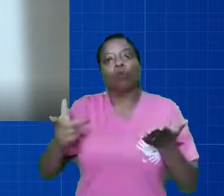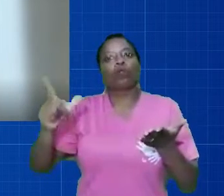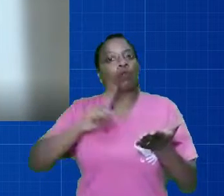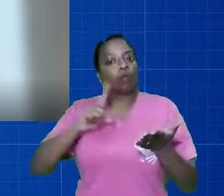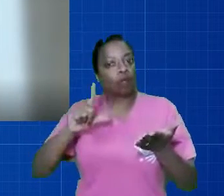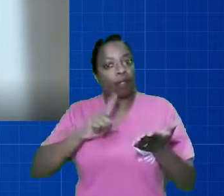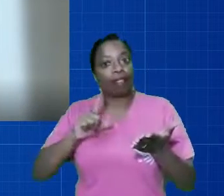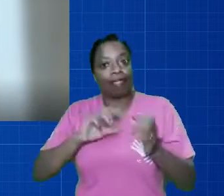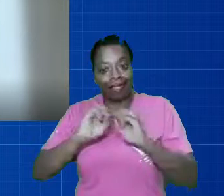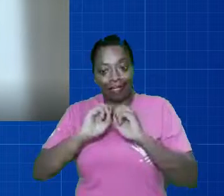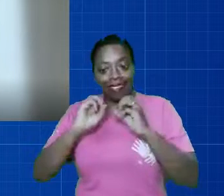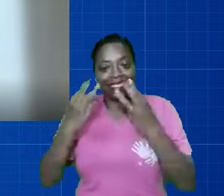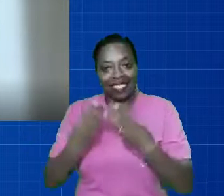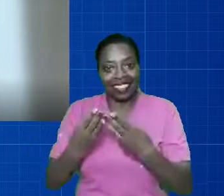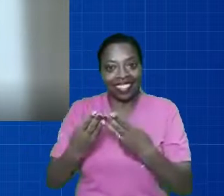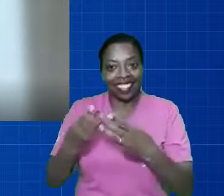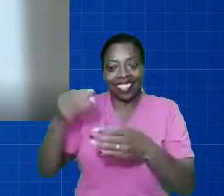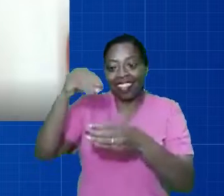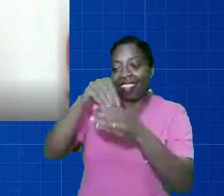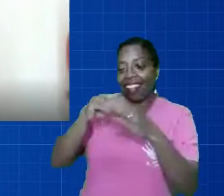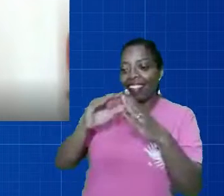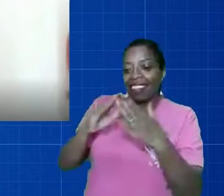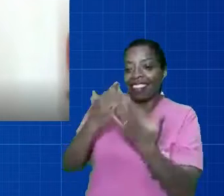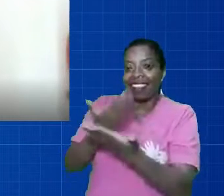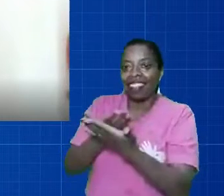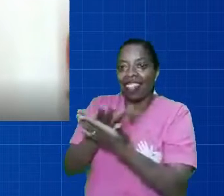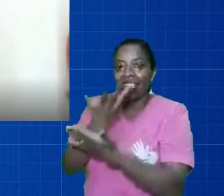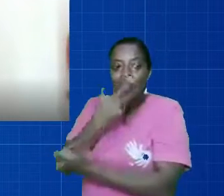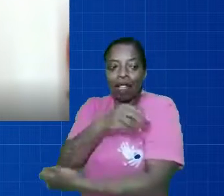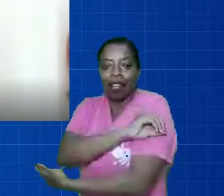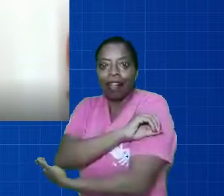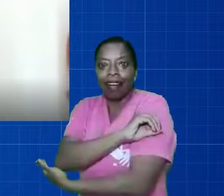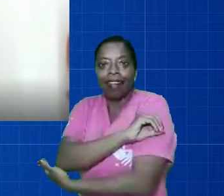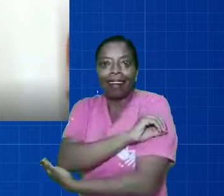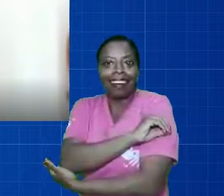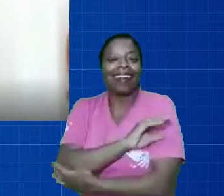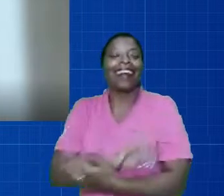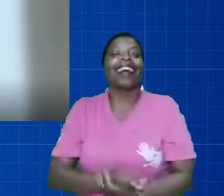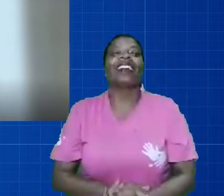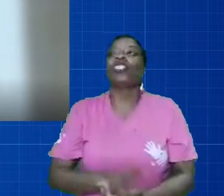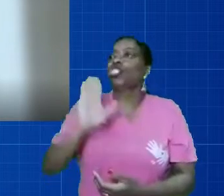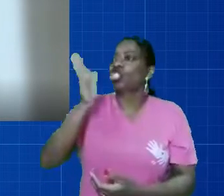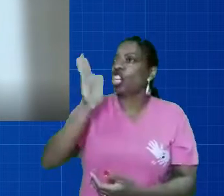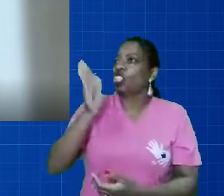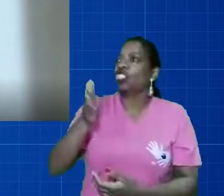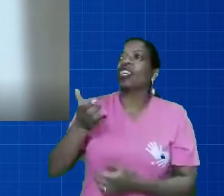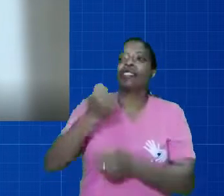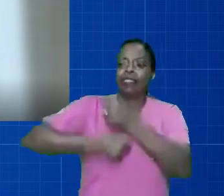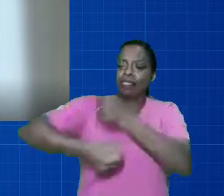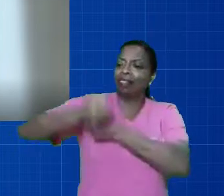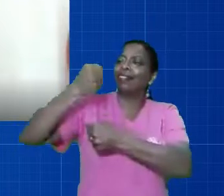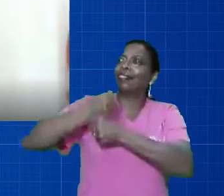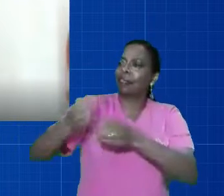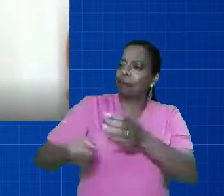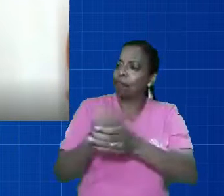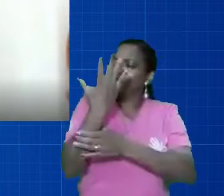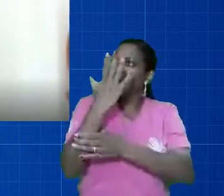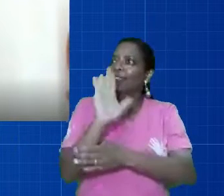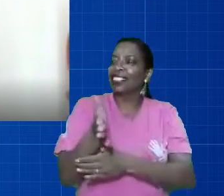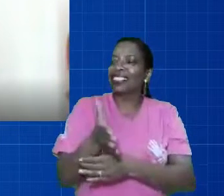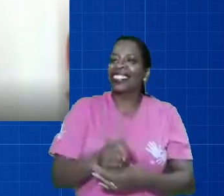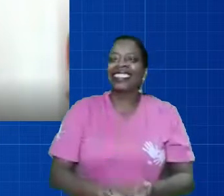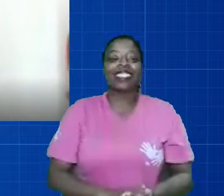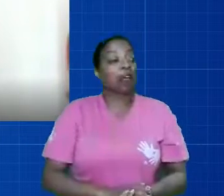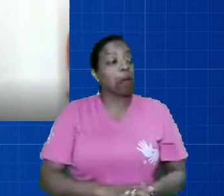Já tem, desde o ano passado. Conhecer depois esse trabalho. Com certeza. Bom. Mas